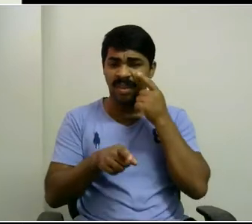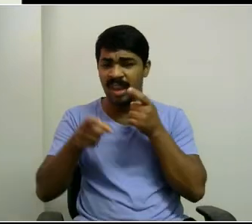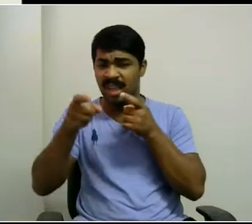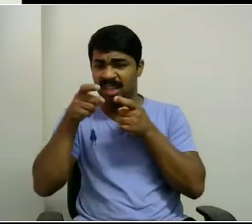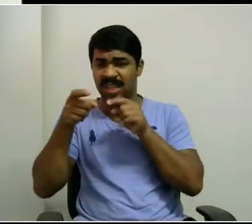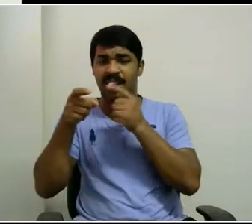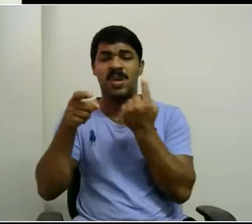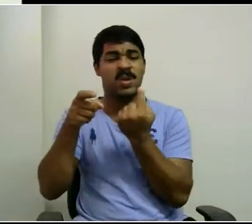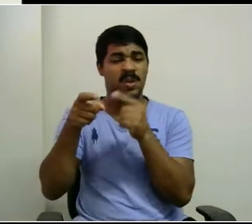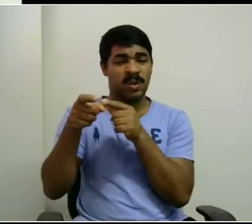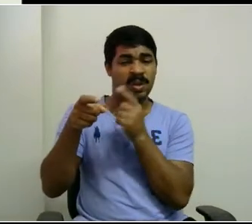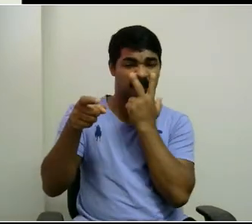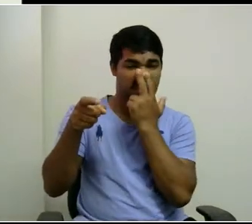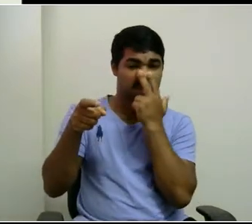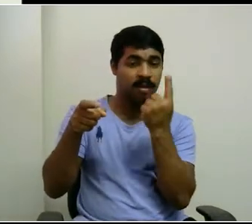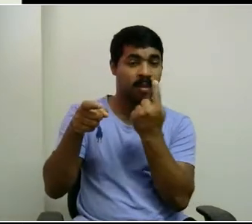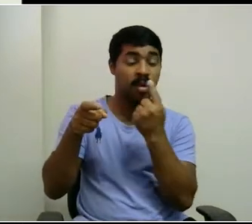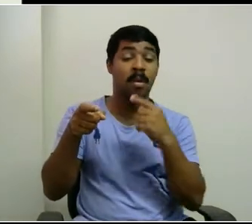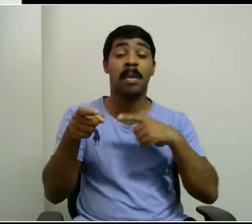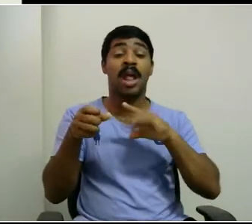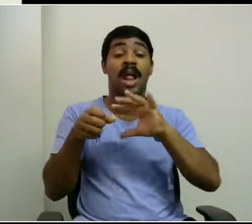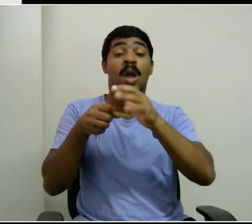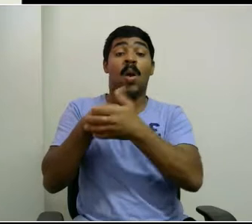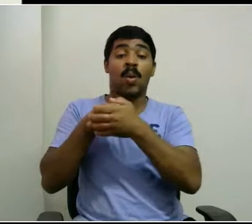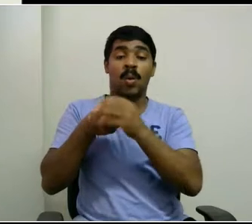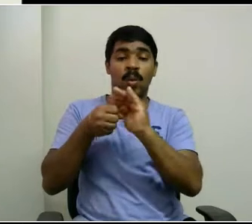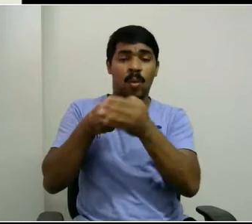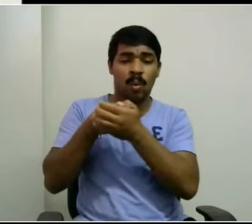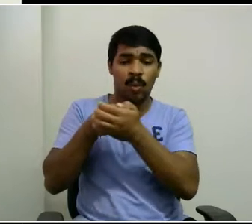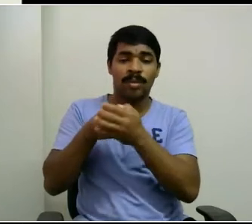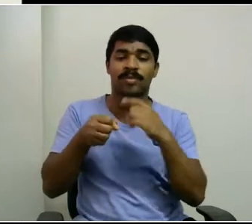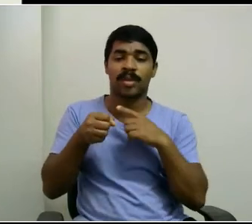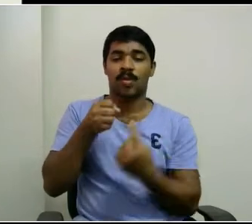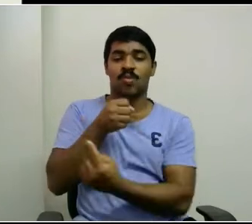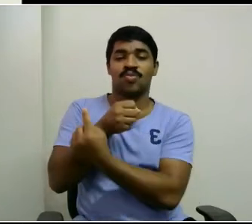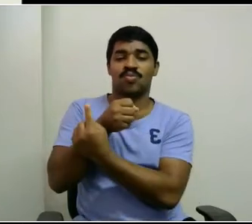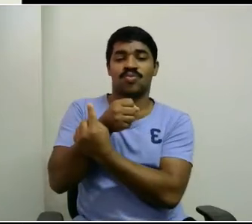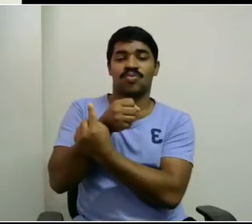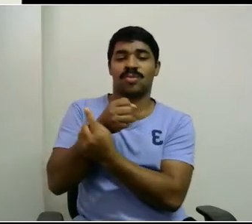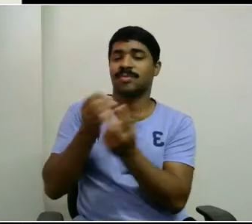aqui, ó, não aparece, mas bem aqui, assim, deixa eu trocar a cor.